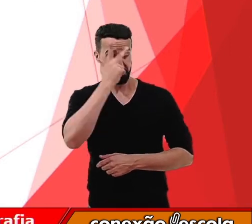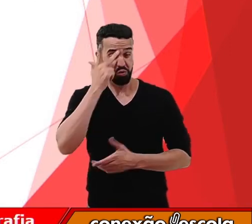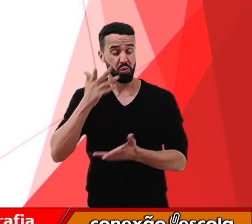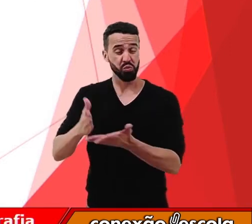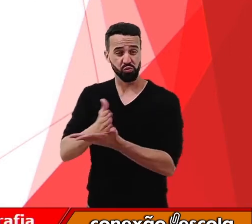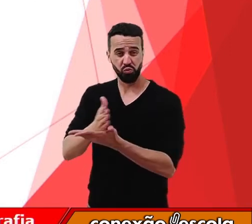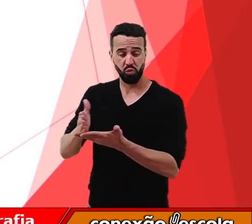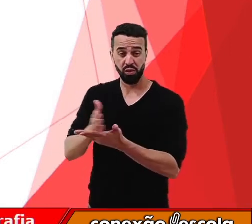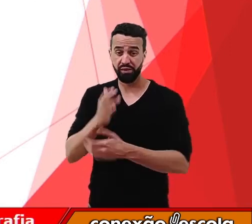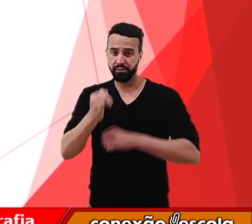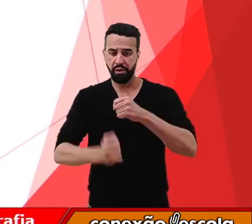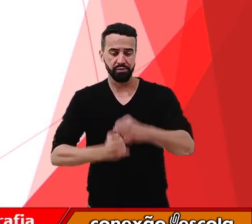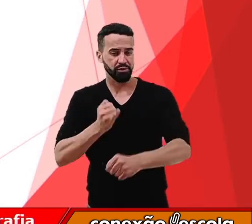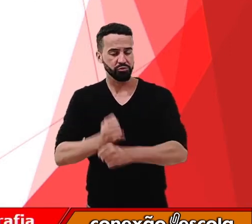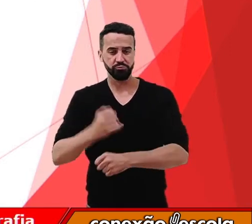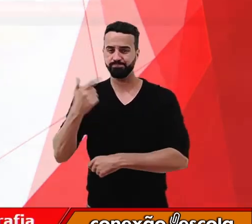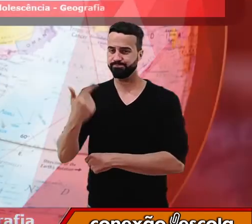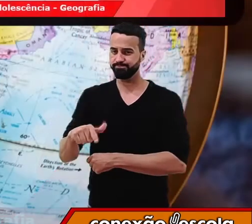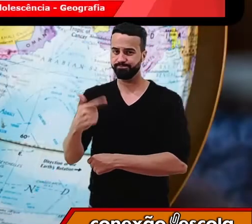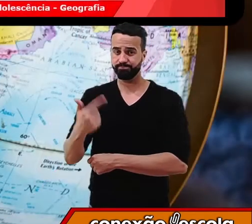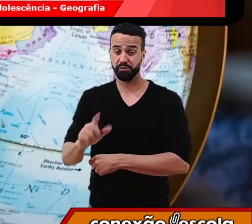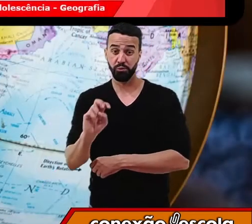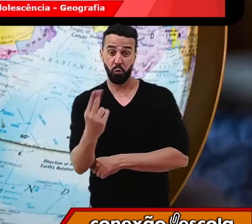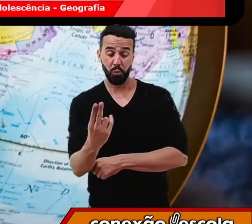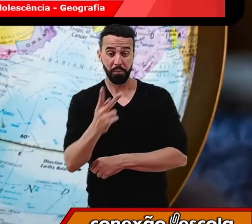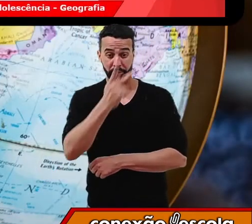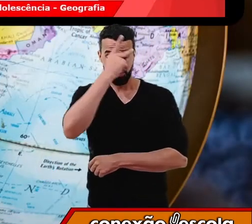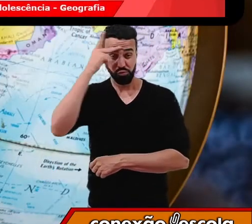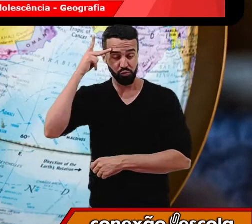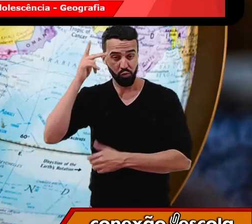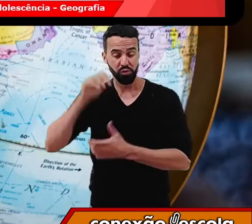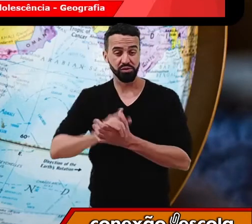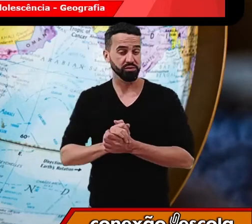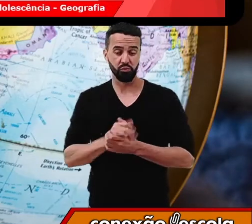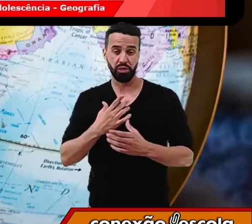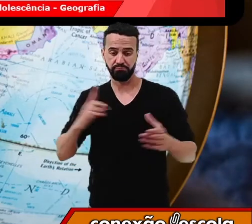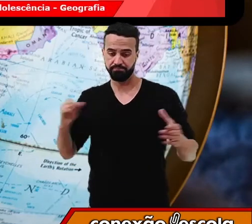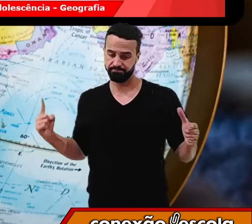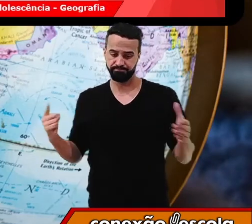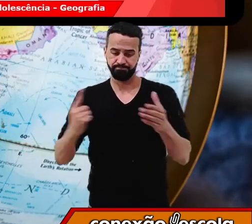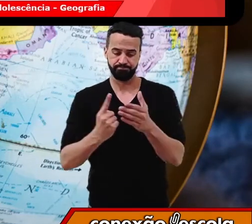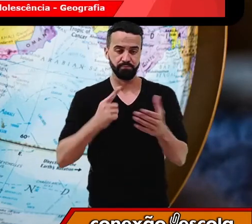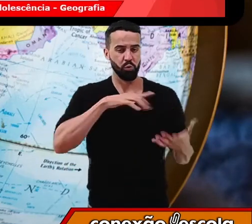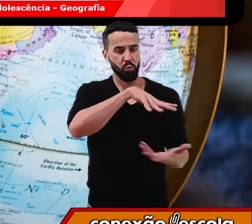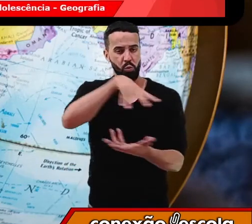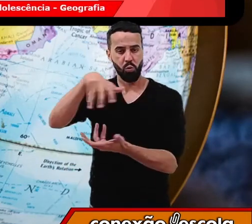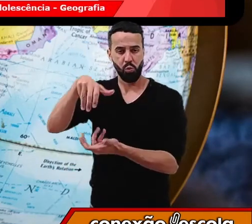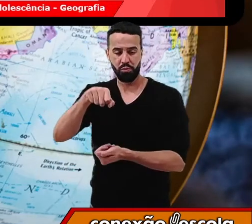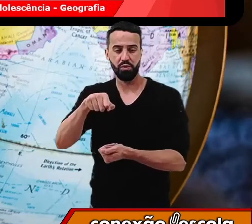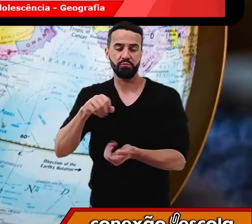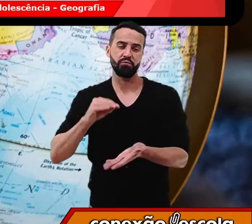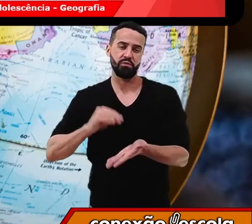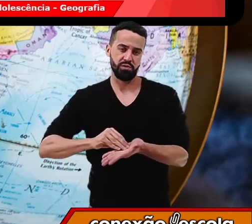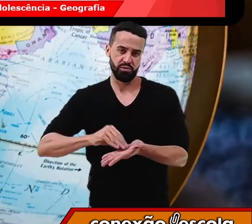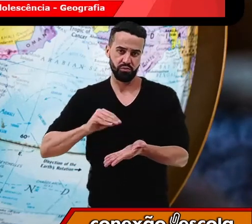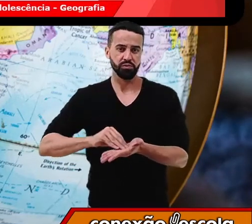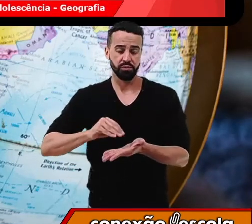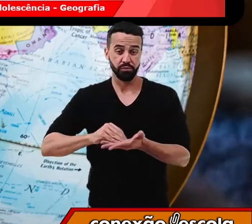internet ou integradas ao mercado global. Por isso, o processo de